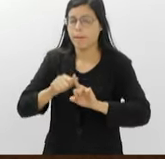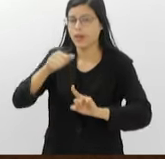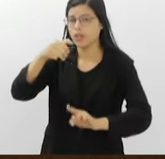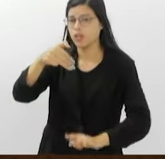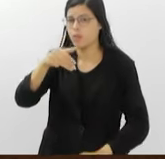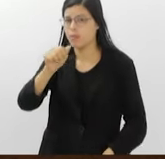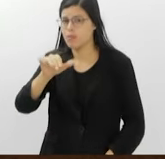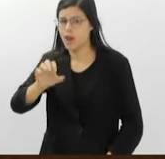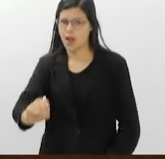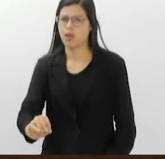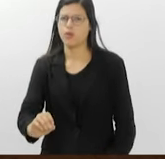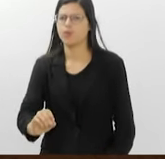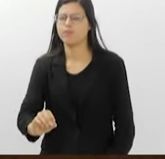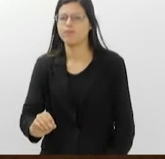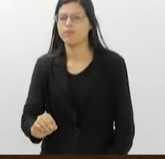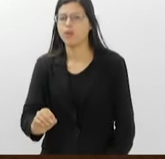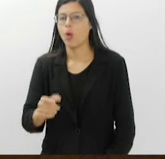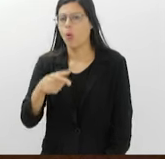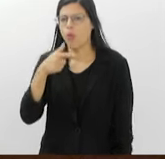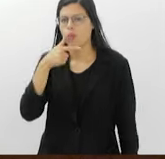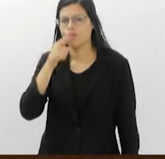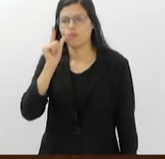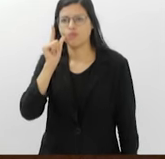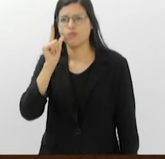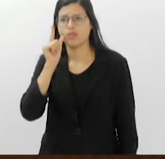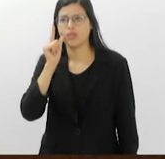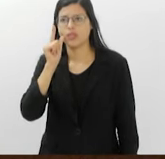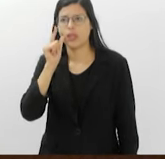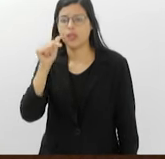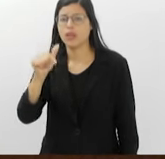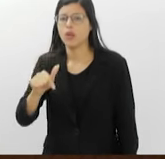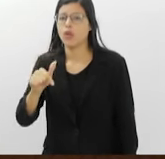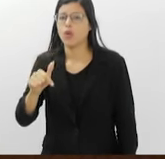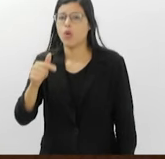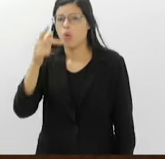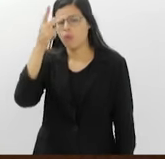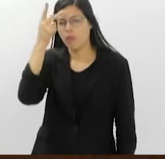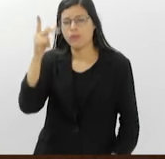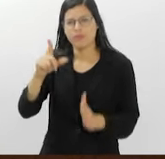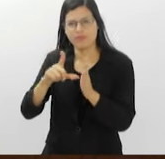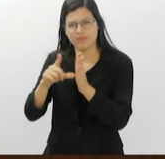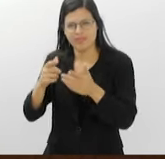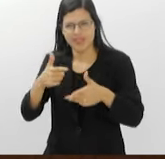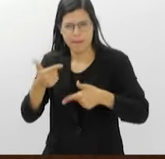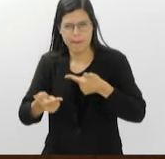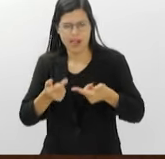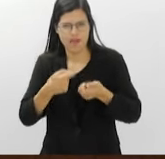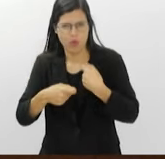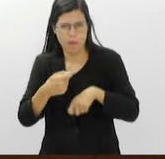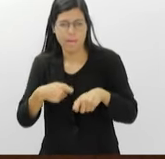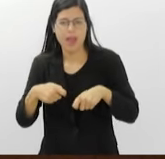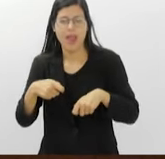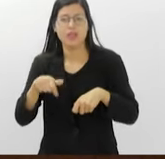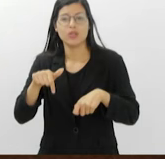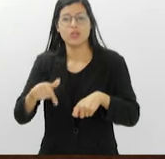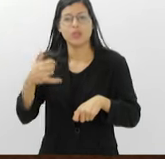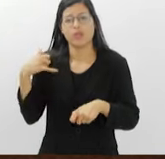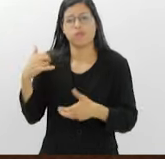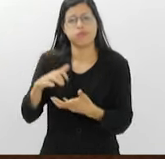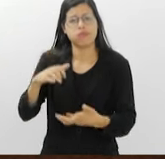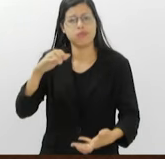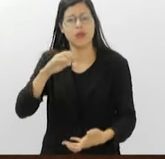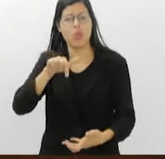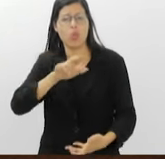ontem, eles foram lá, um comerciante, um senhor de idade, seu Joaquim, e retiraram a vida